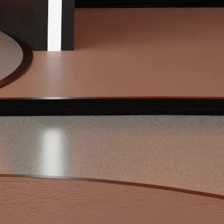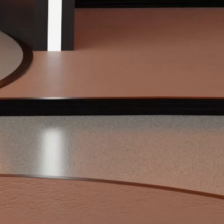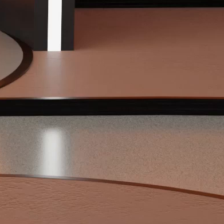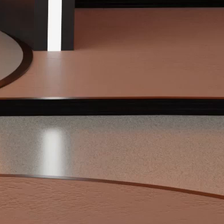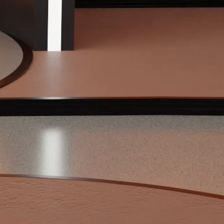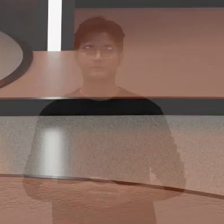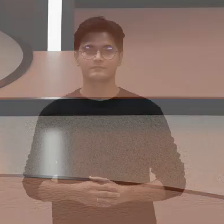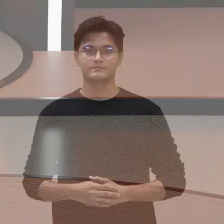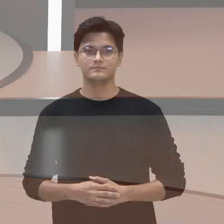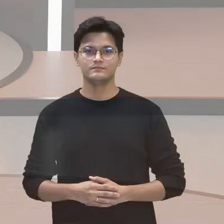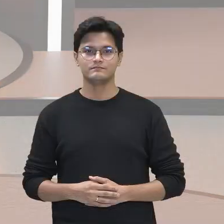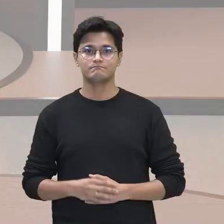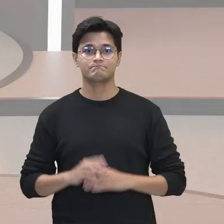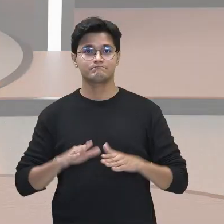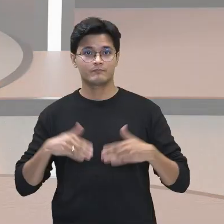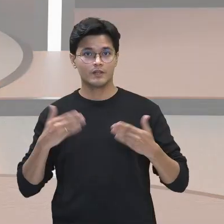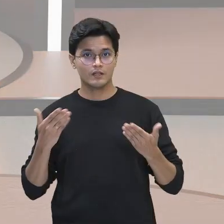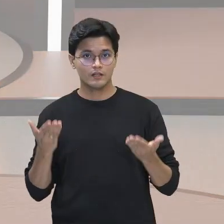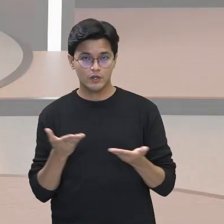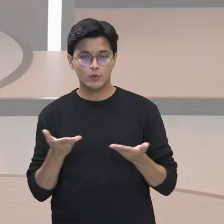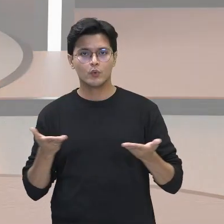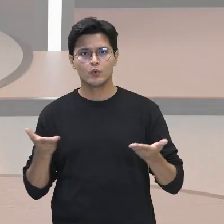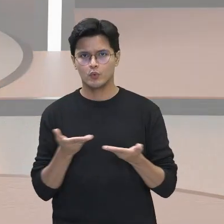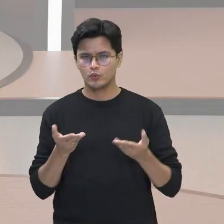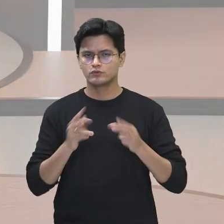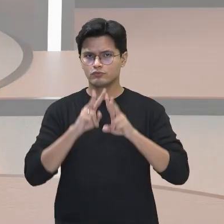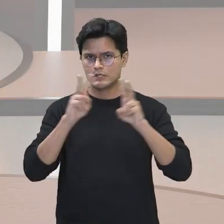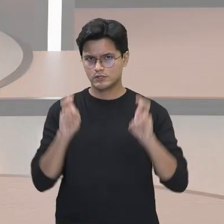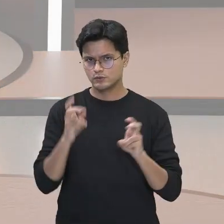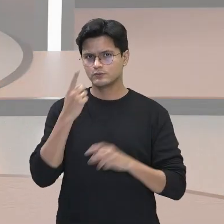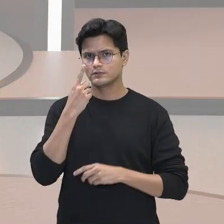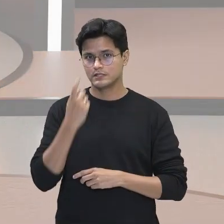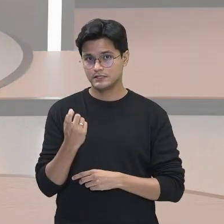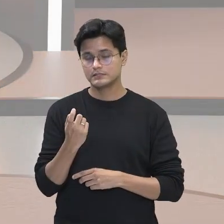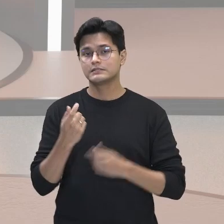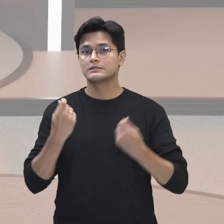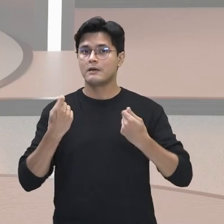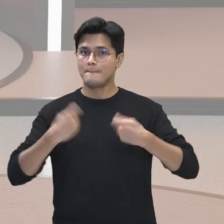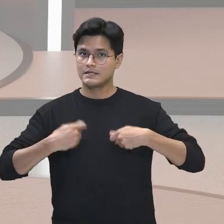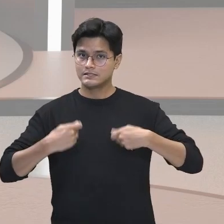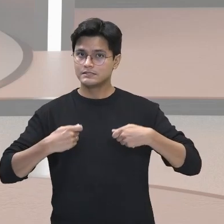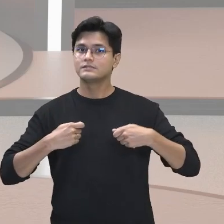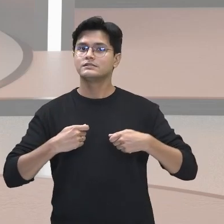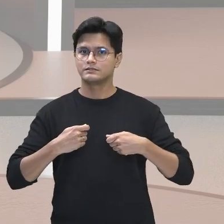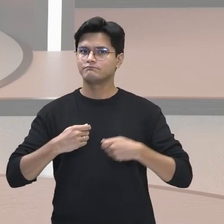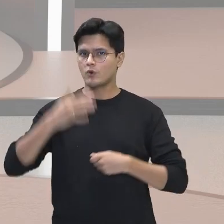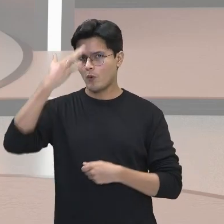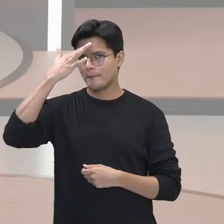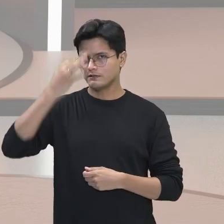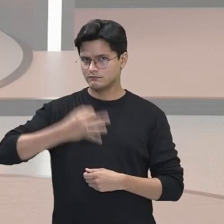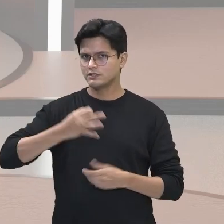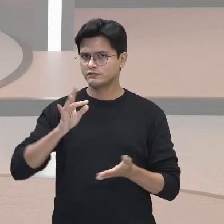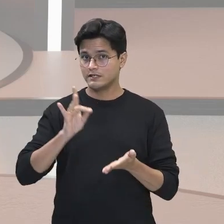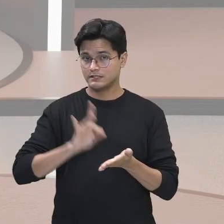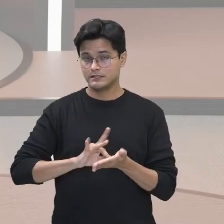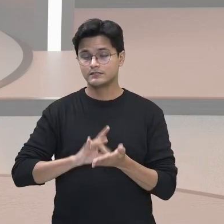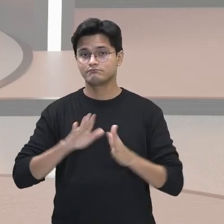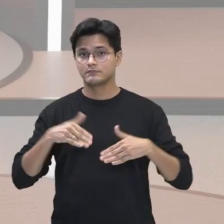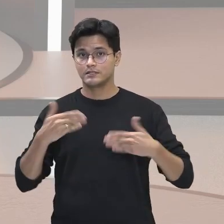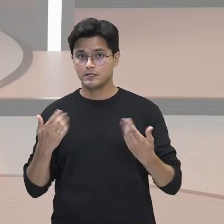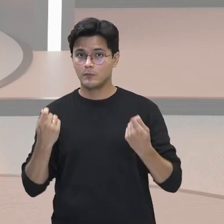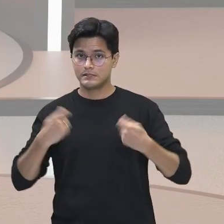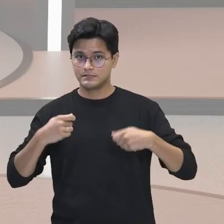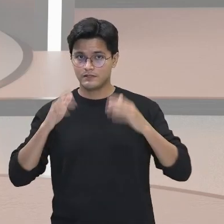Muito bem, pessoal, estamos aqui para um assunto bem interessante que precisa ser bem compreendido, tá? Então vamos prestar